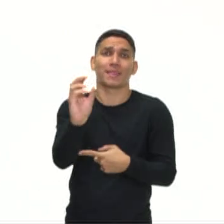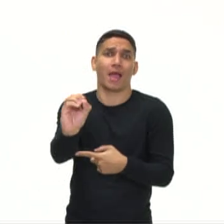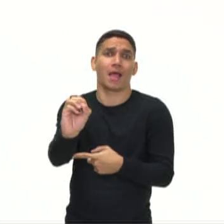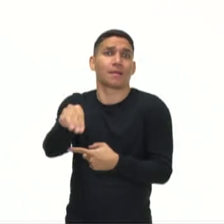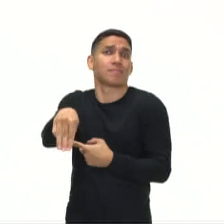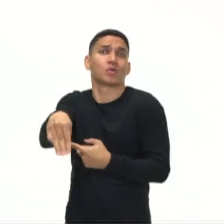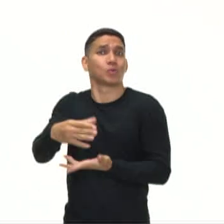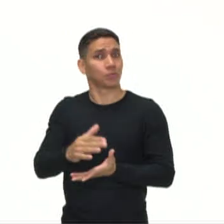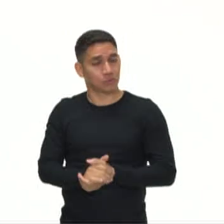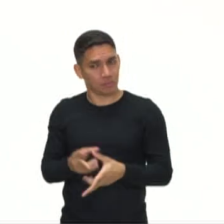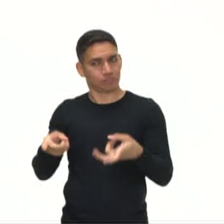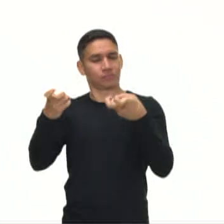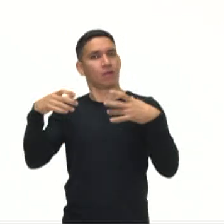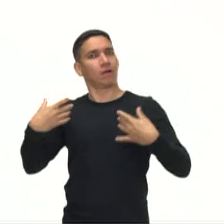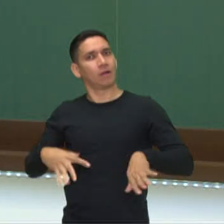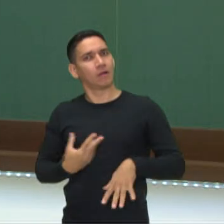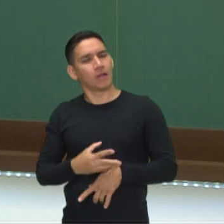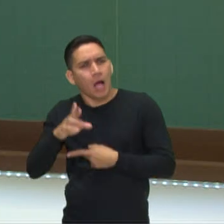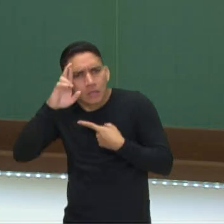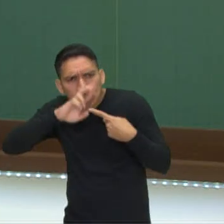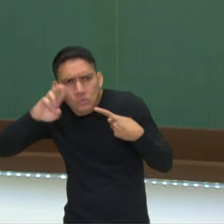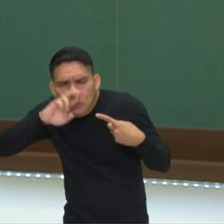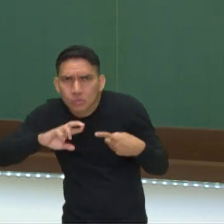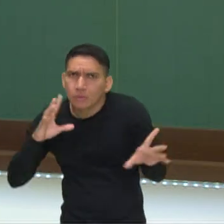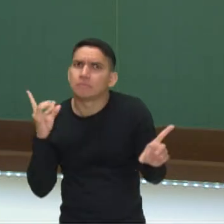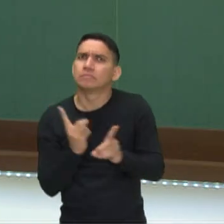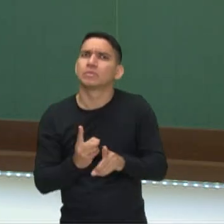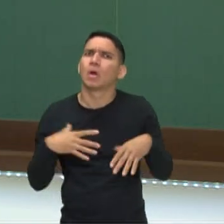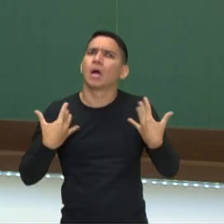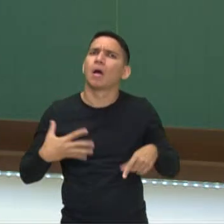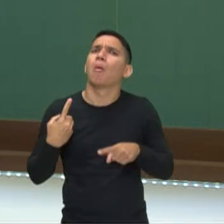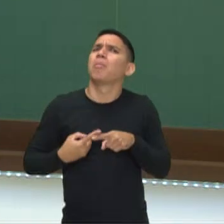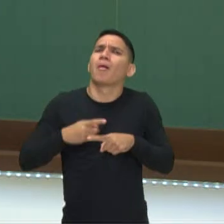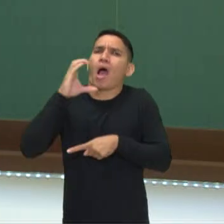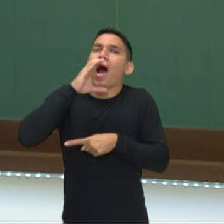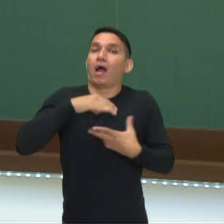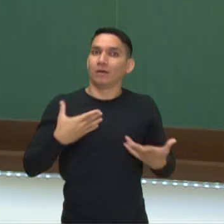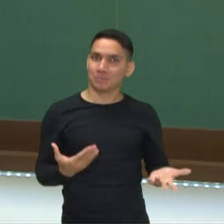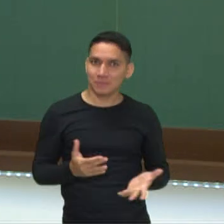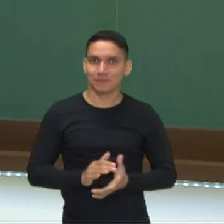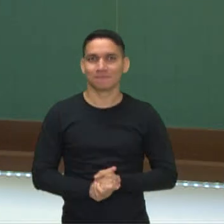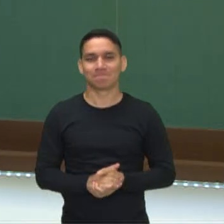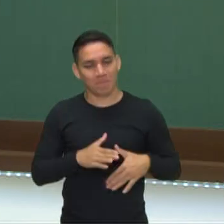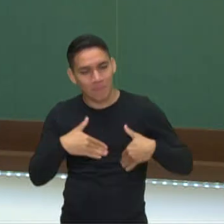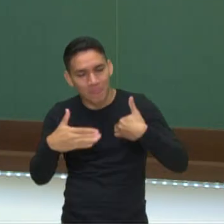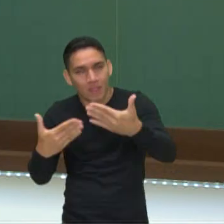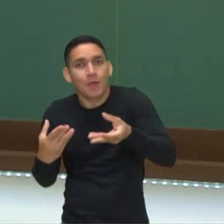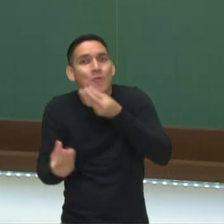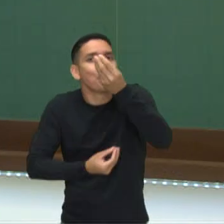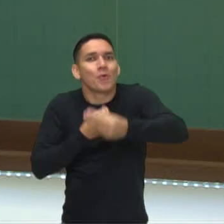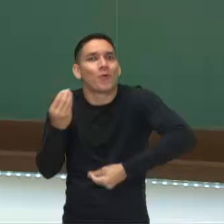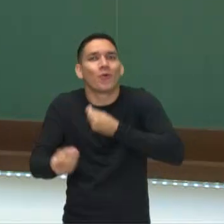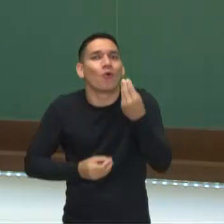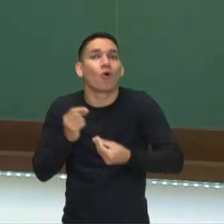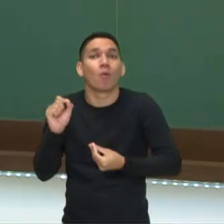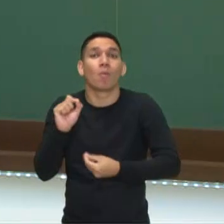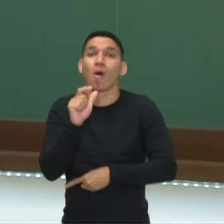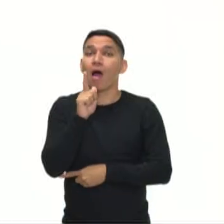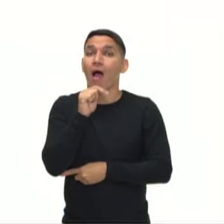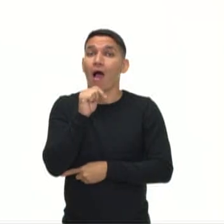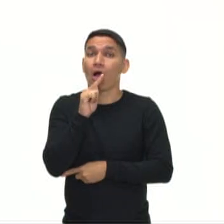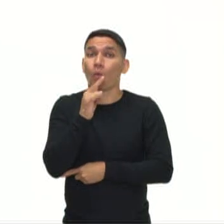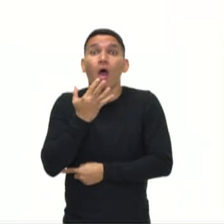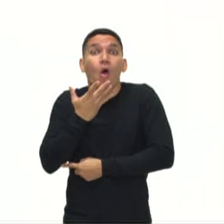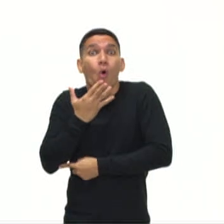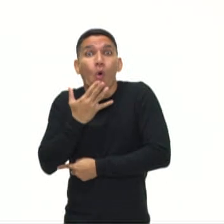nosso detetive biológico ficou intrigado. Por que será que foi tão rápido esse processo? E como será que a água colorida